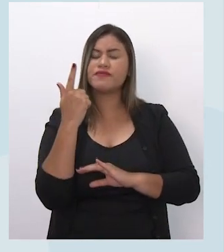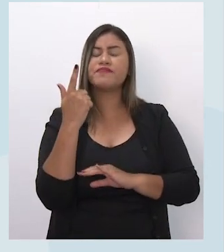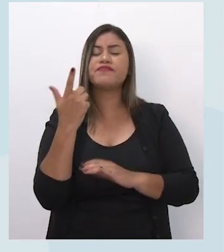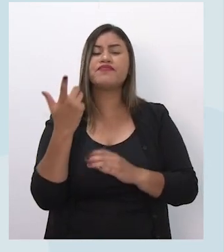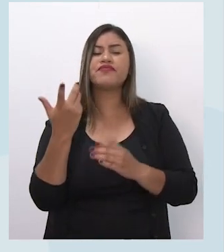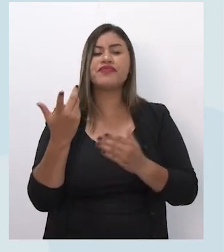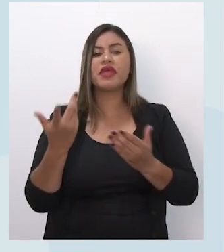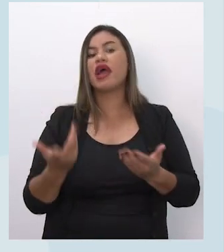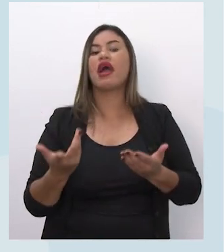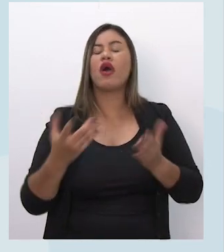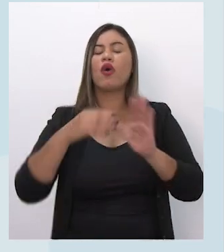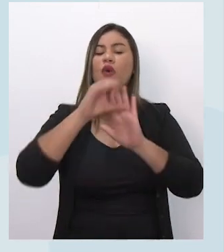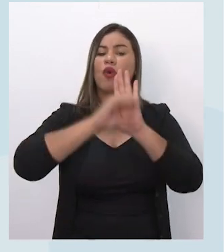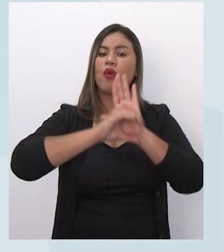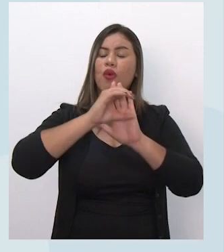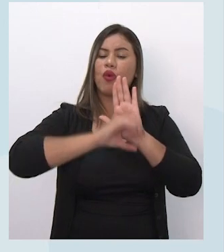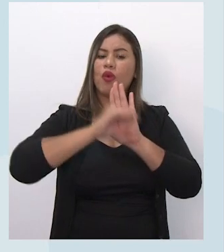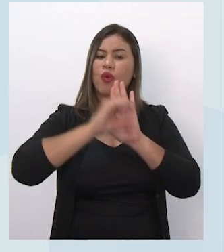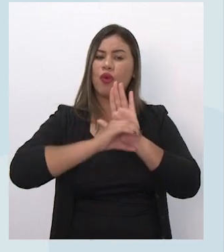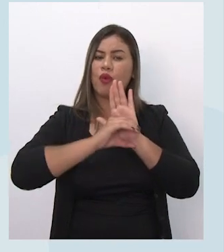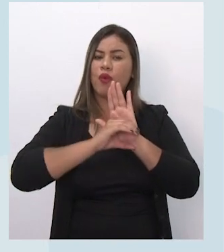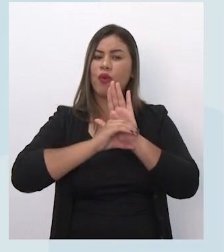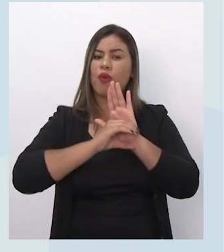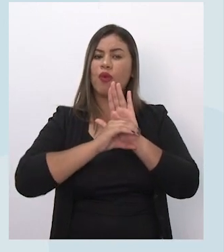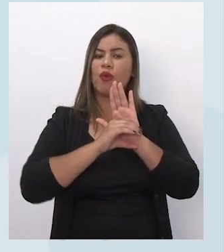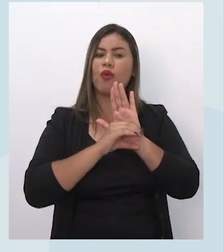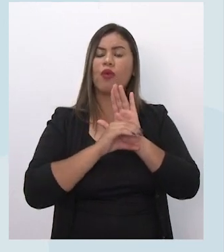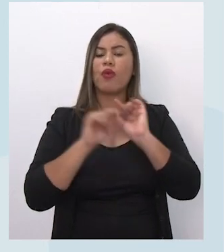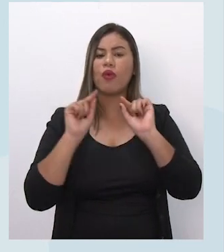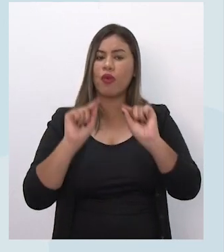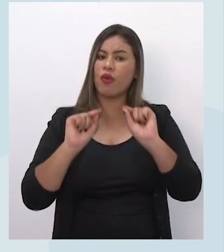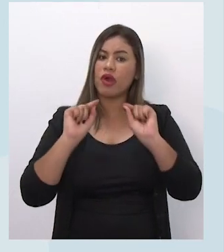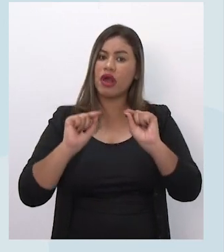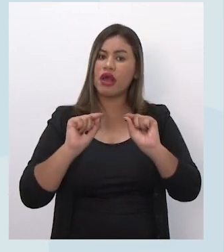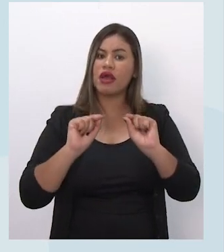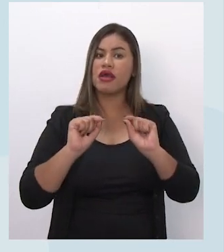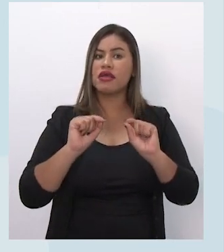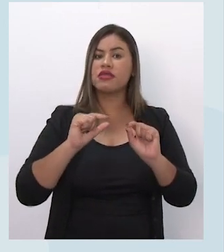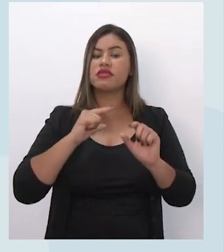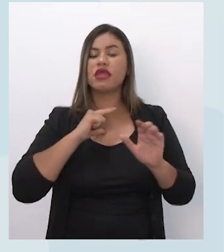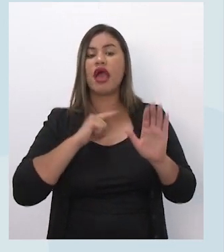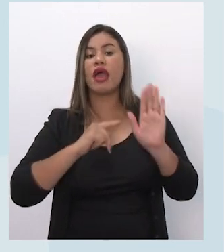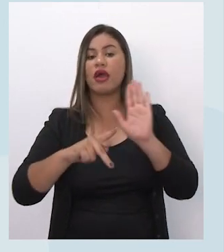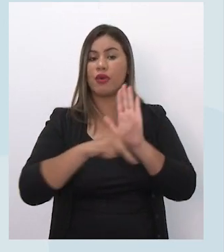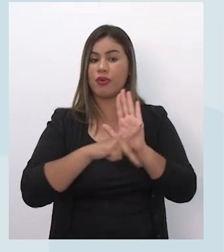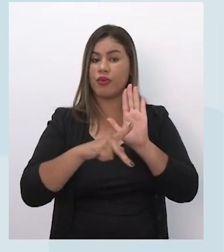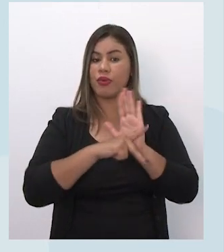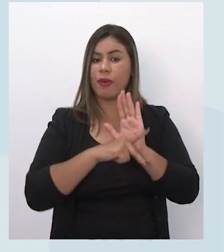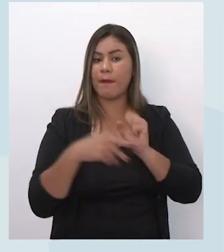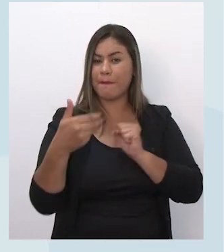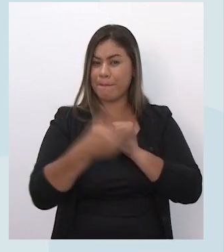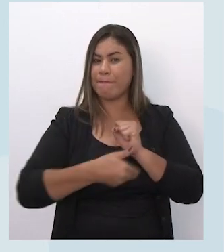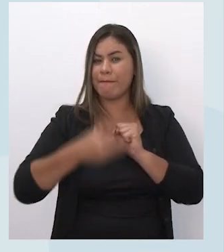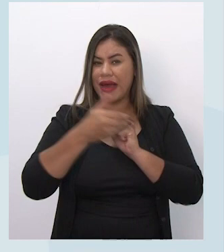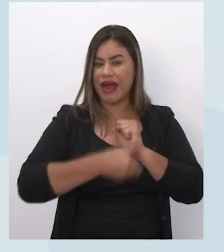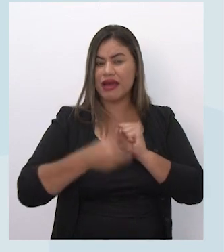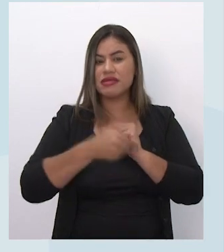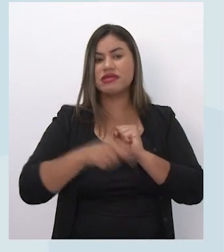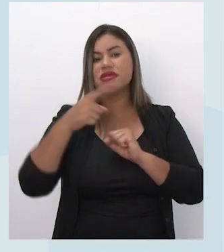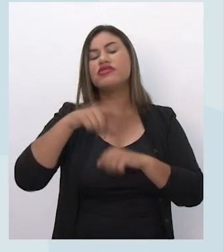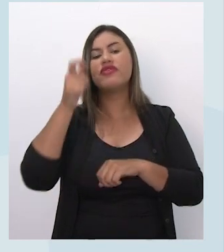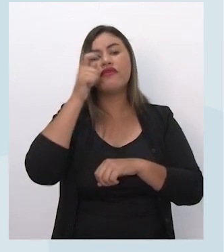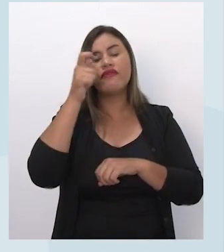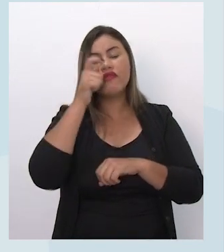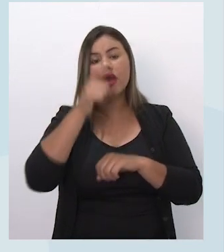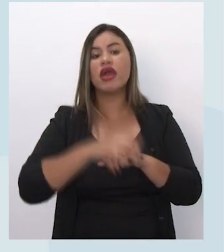geografia, o currículo ele conta com os princípios, com alguns princípios que são 7 que a gente vai ver, e